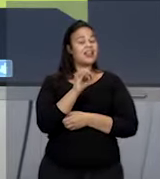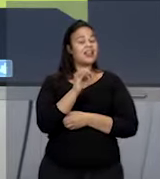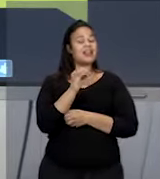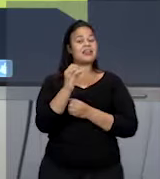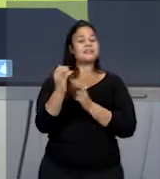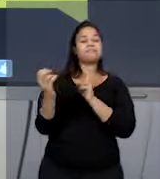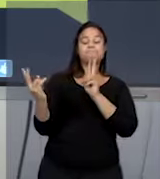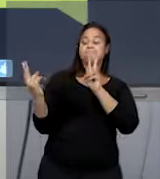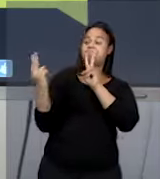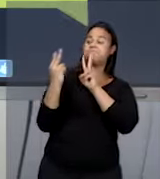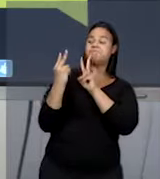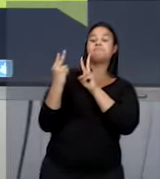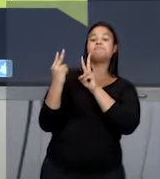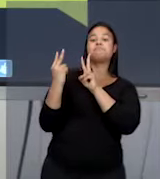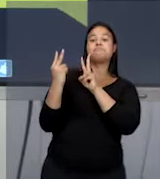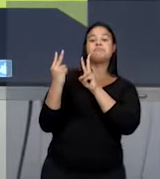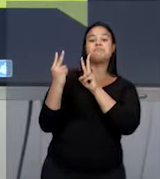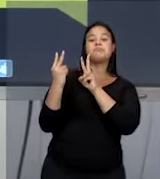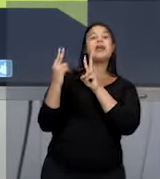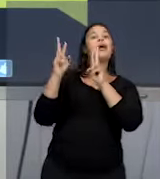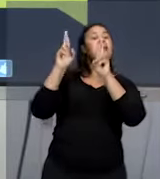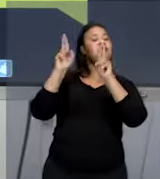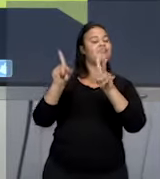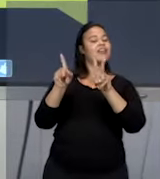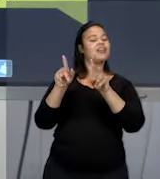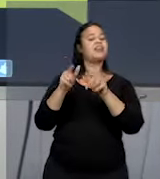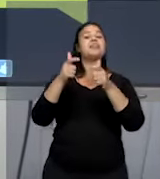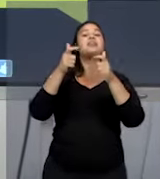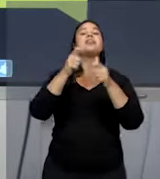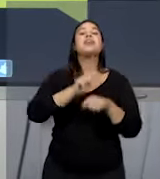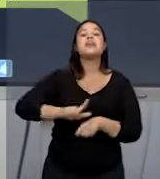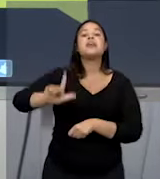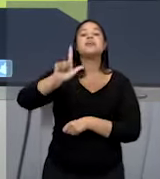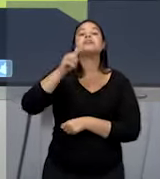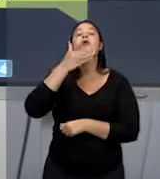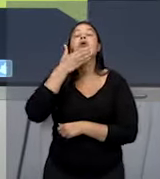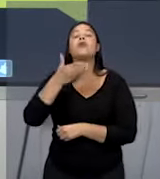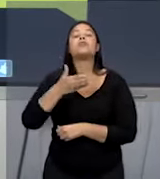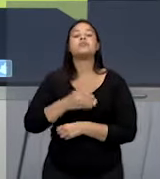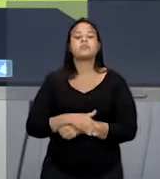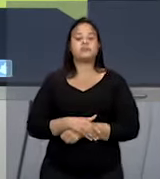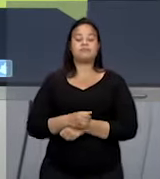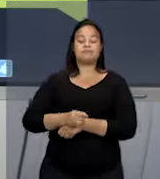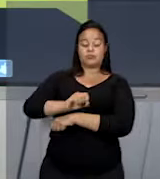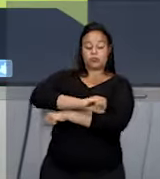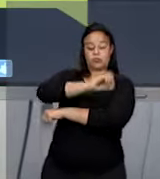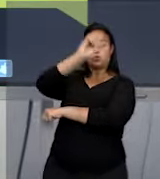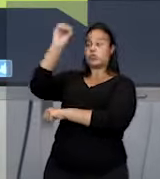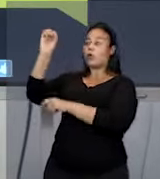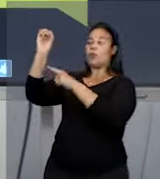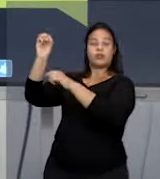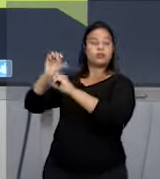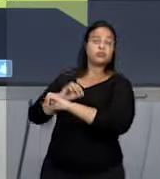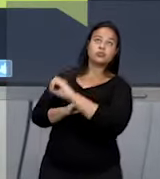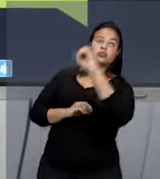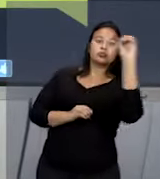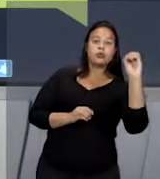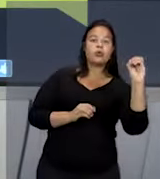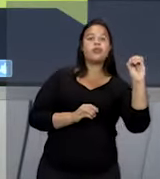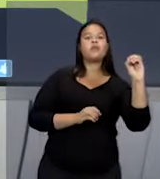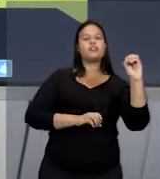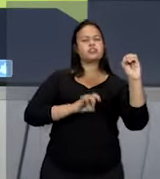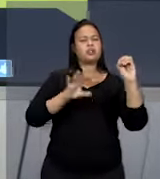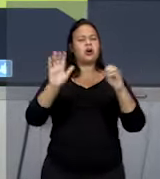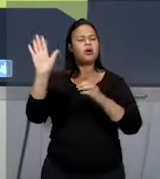frente para o outro, a minha direita é para um lado, a sua é para o outro. O leste é para onde? O leste é para onde nasce o Sol e não exatamente